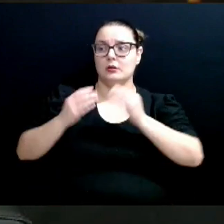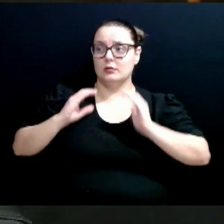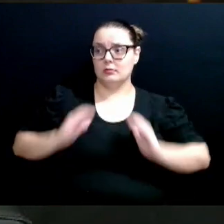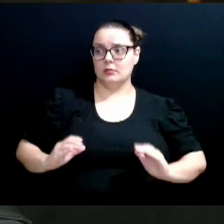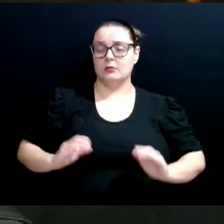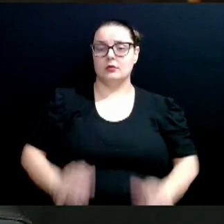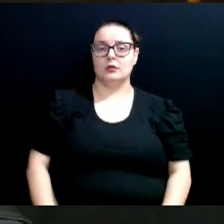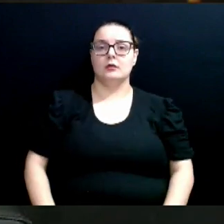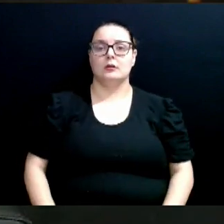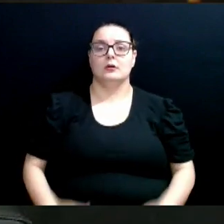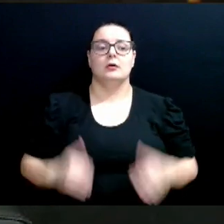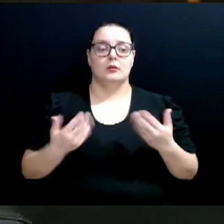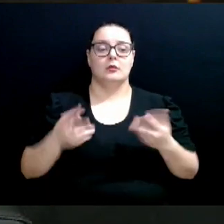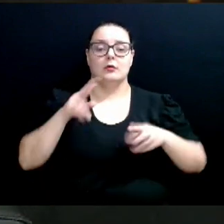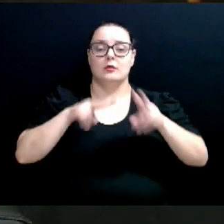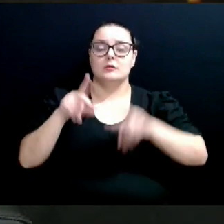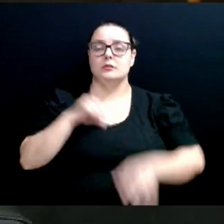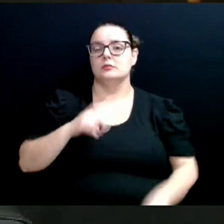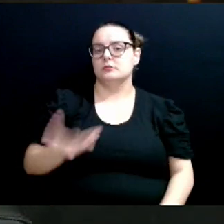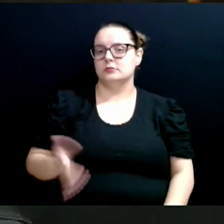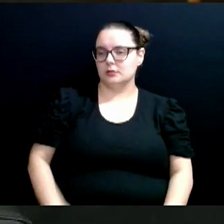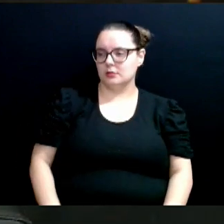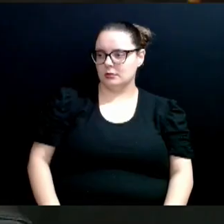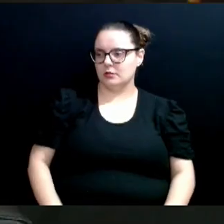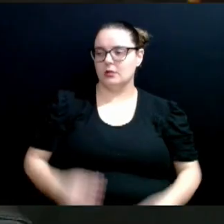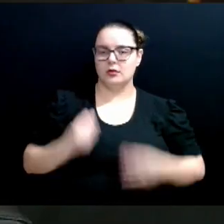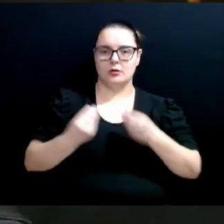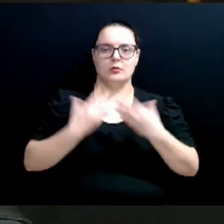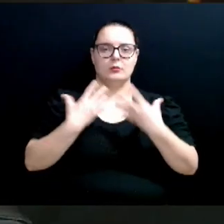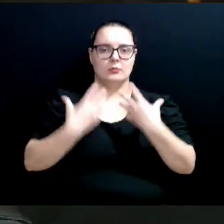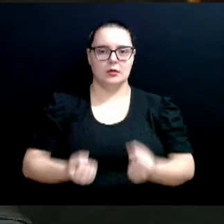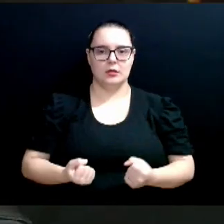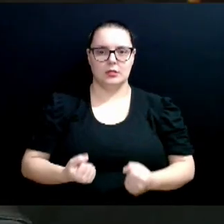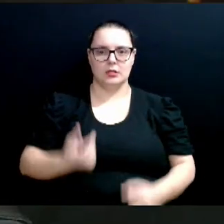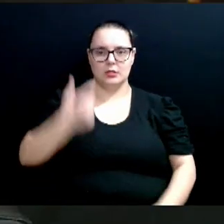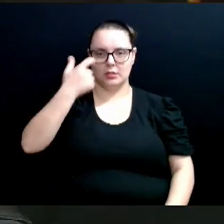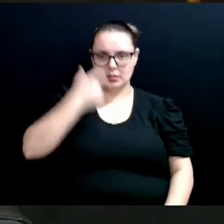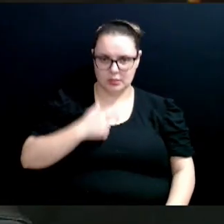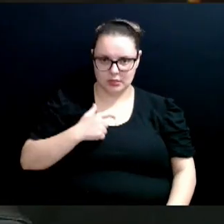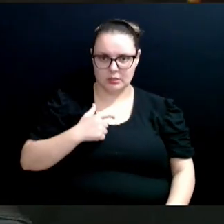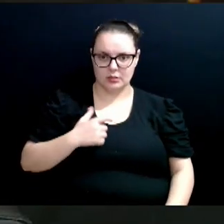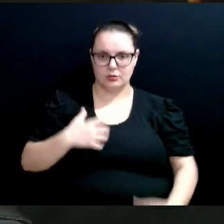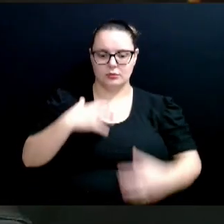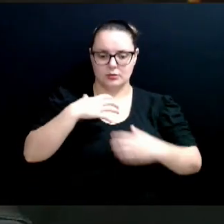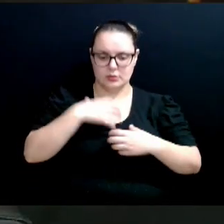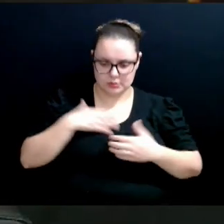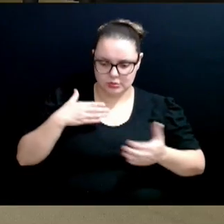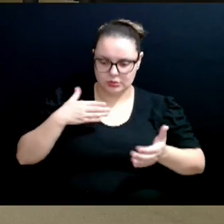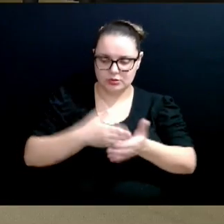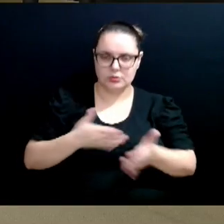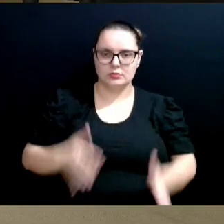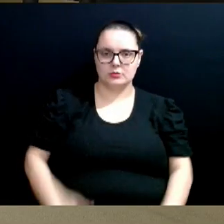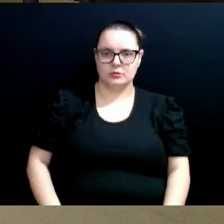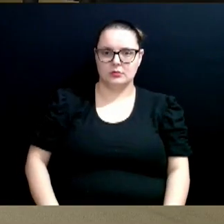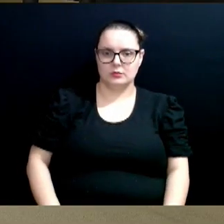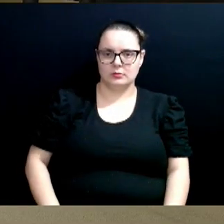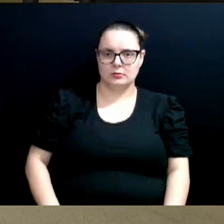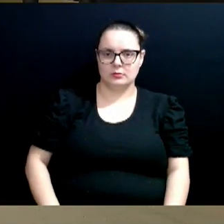visão que eu devo ter? Como aceitar que eu estou sendo limitado? Eu acho que é essa a pergunta,